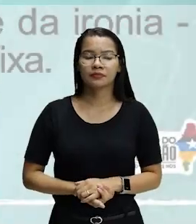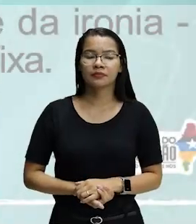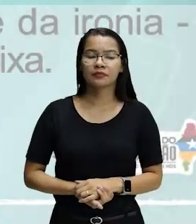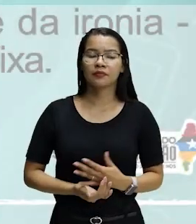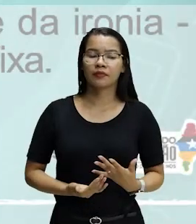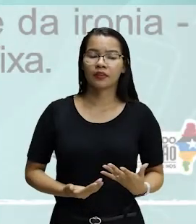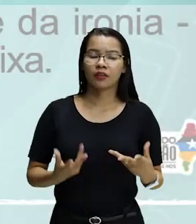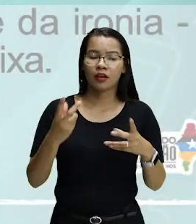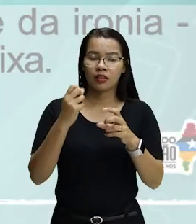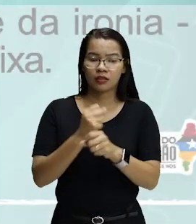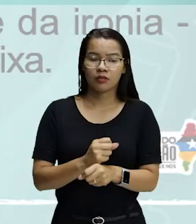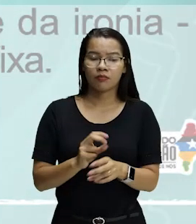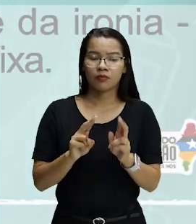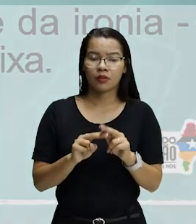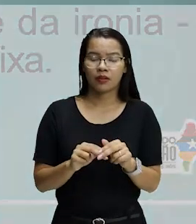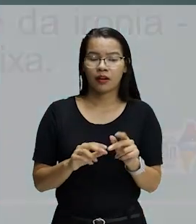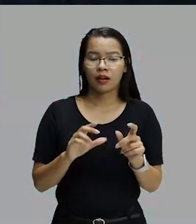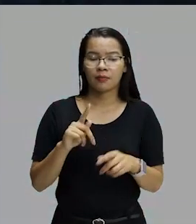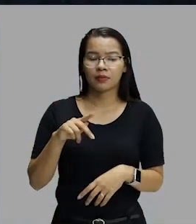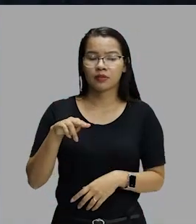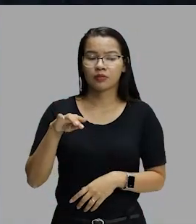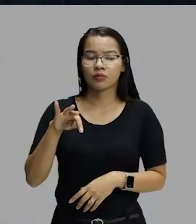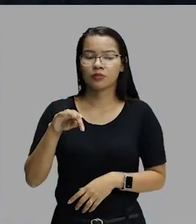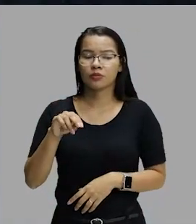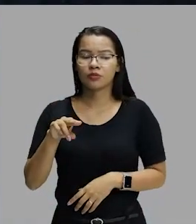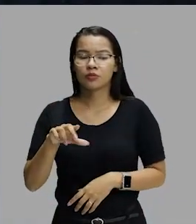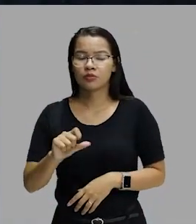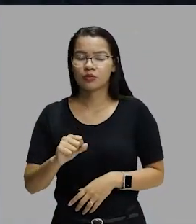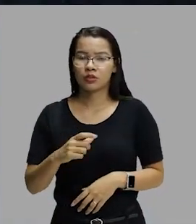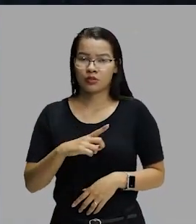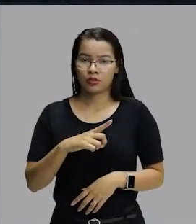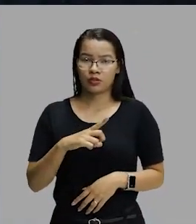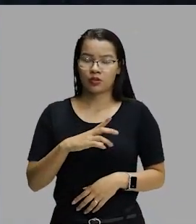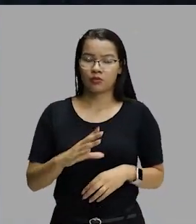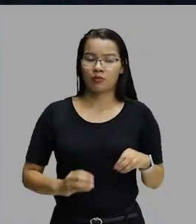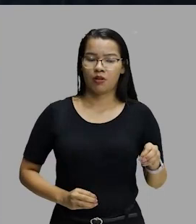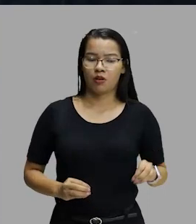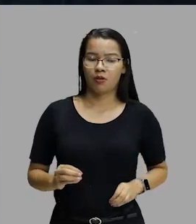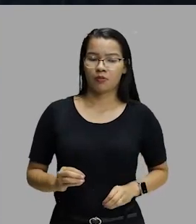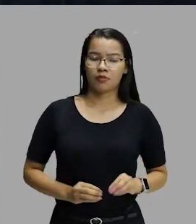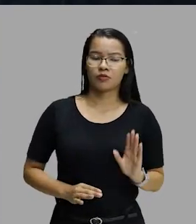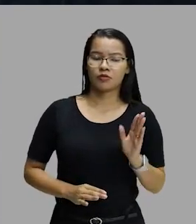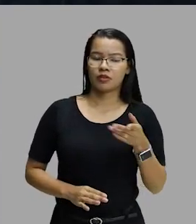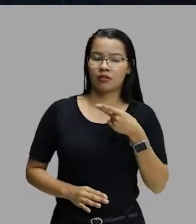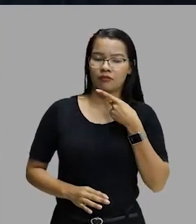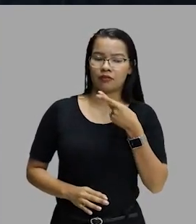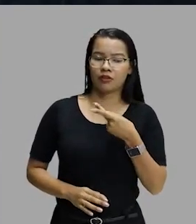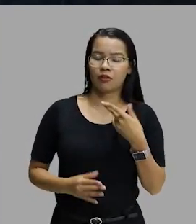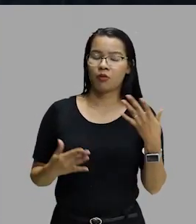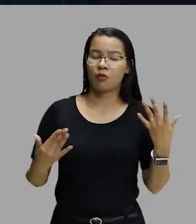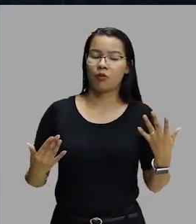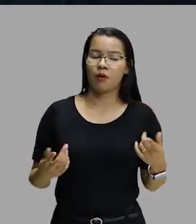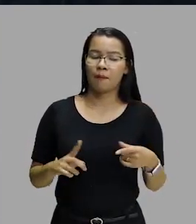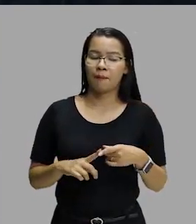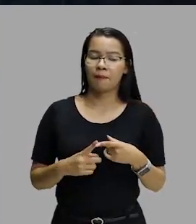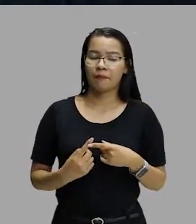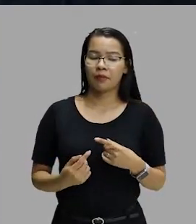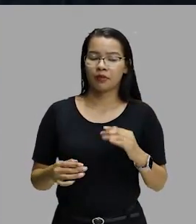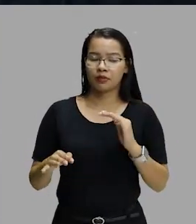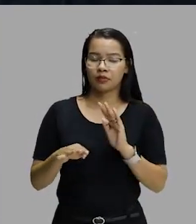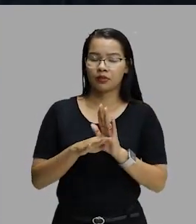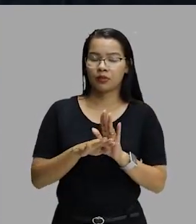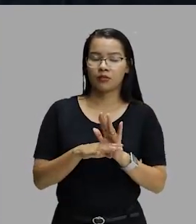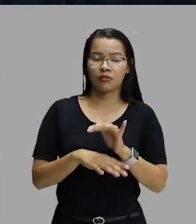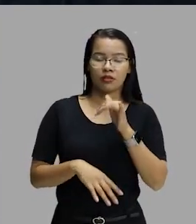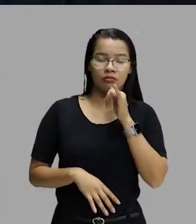Aqui, resumo por capítulos. Eu tenho aqui uma obra, que eu já vou dizer qual é, mas eu trouxe aqui